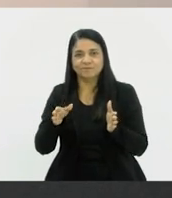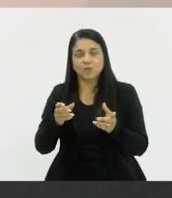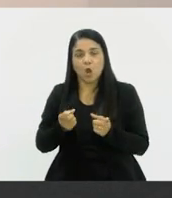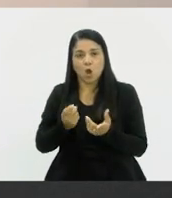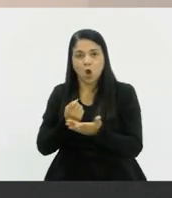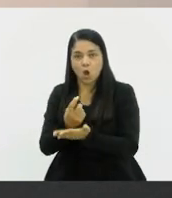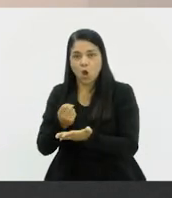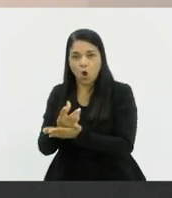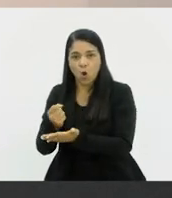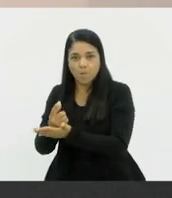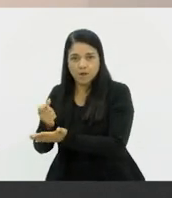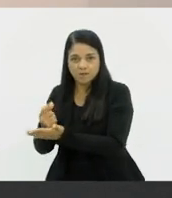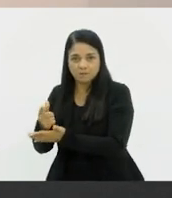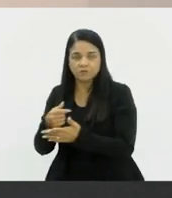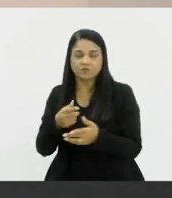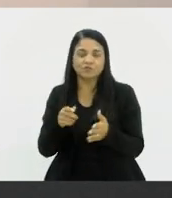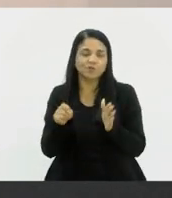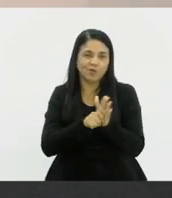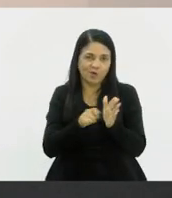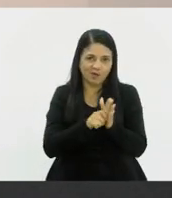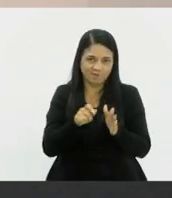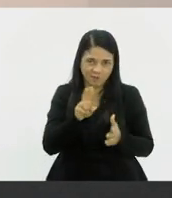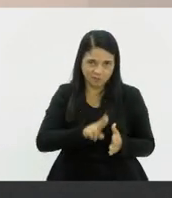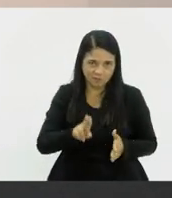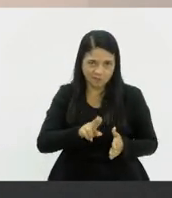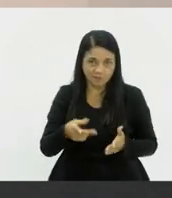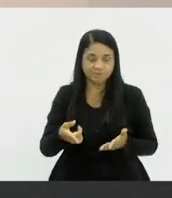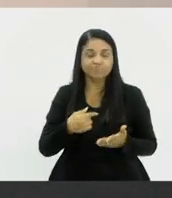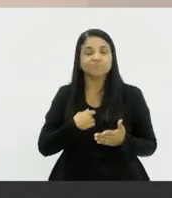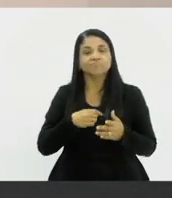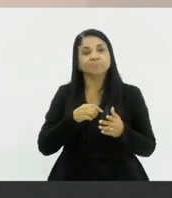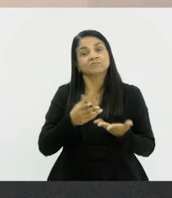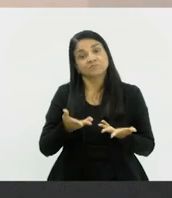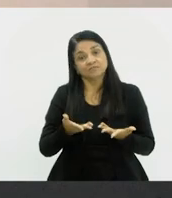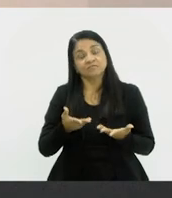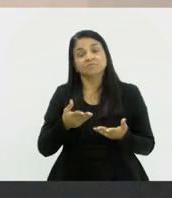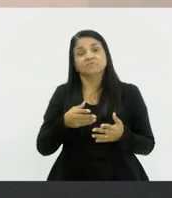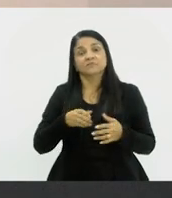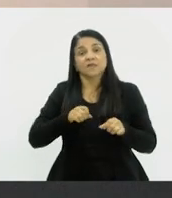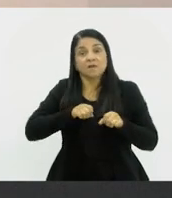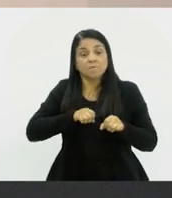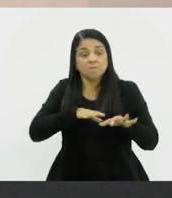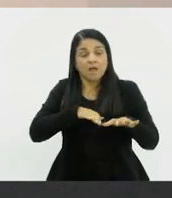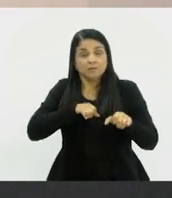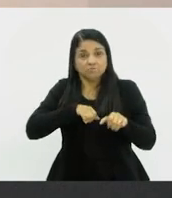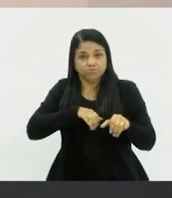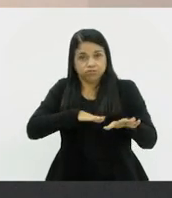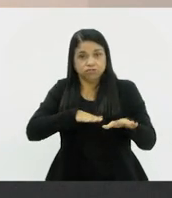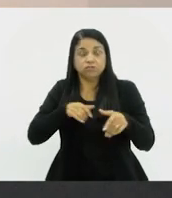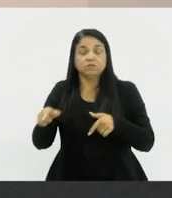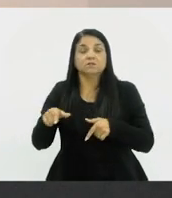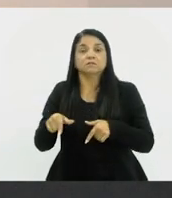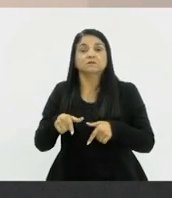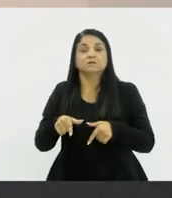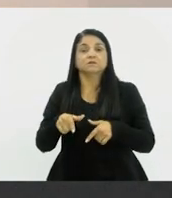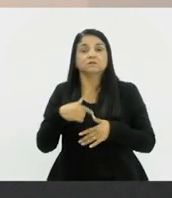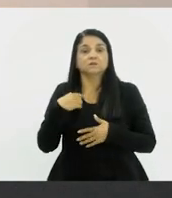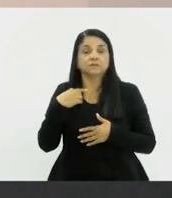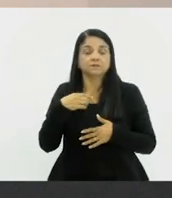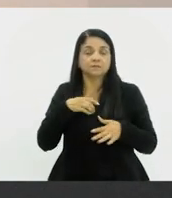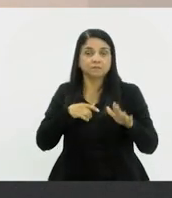sim é o criminoso né Eh com relação à marcha da maconha eh um processo que vem desde